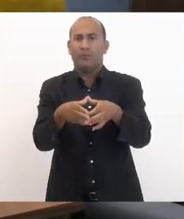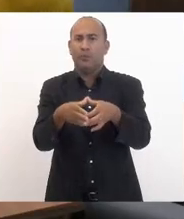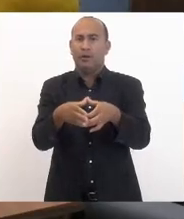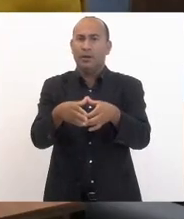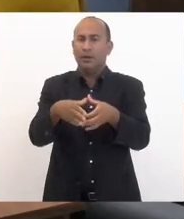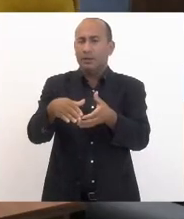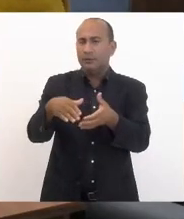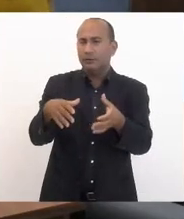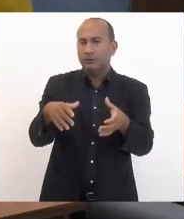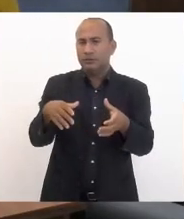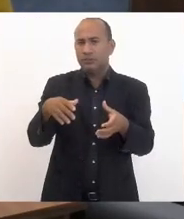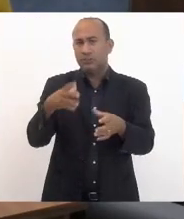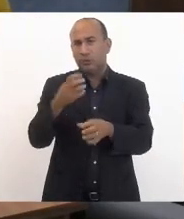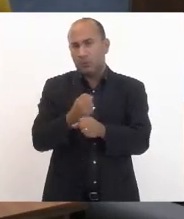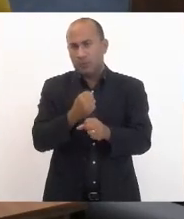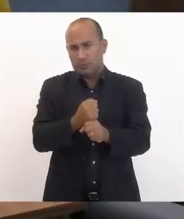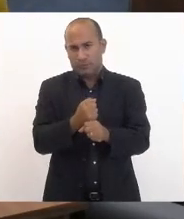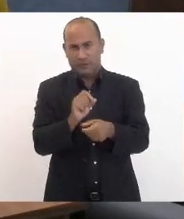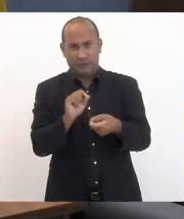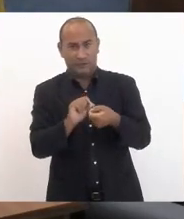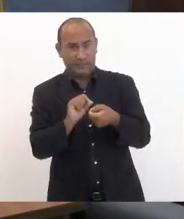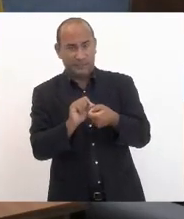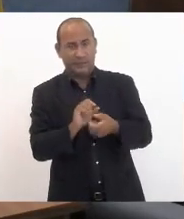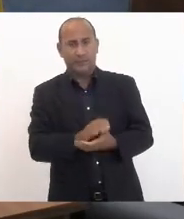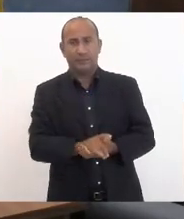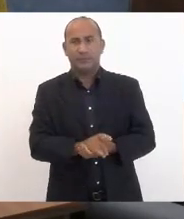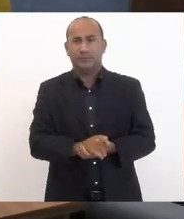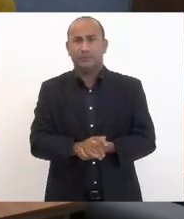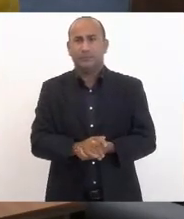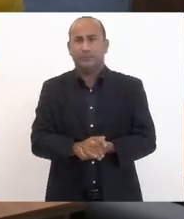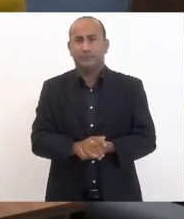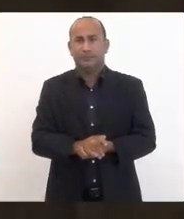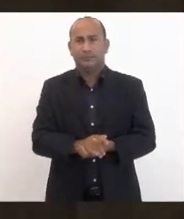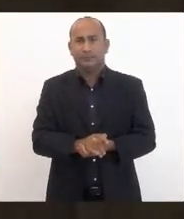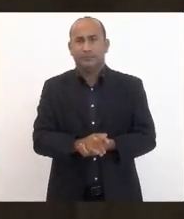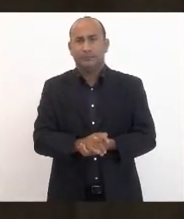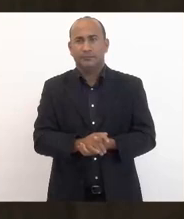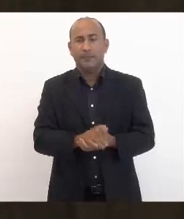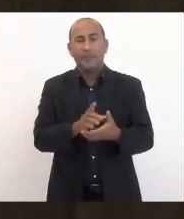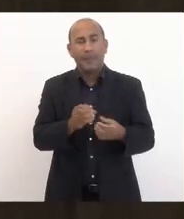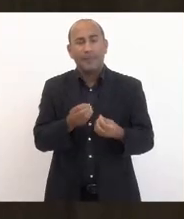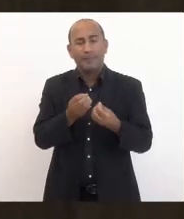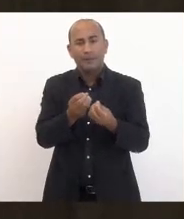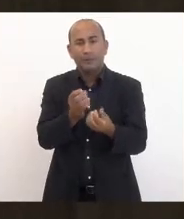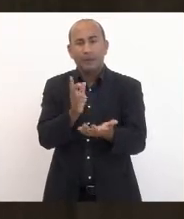Contas, fazendo a, dando